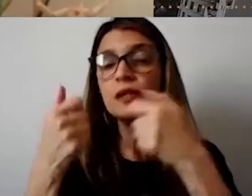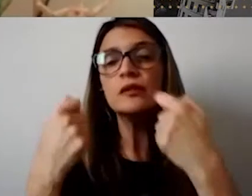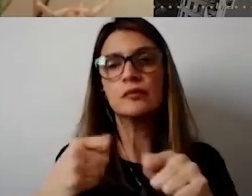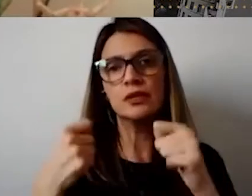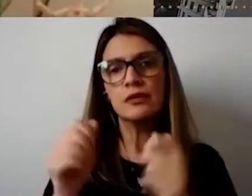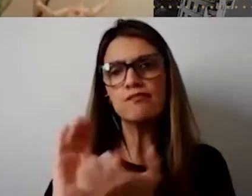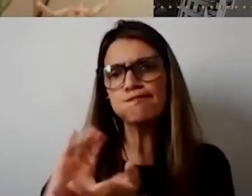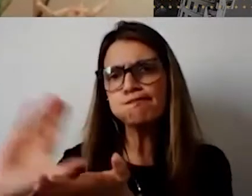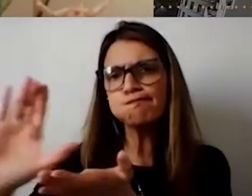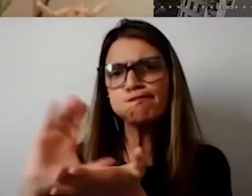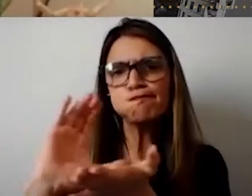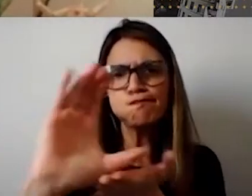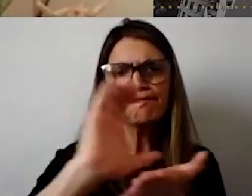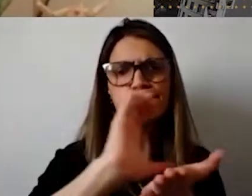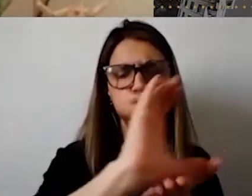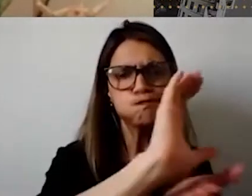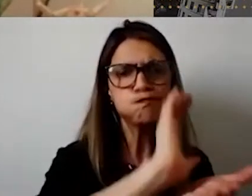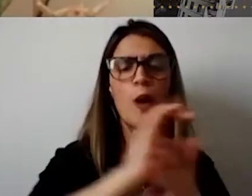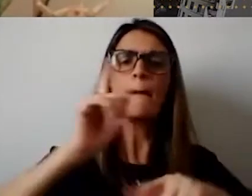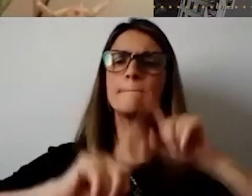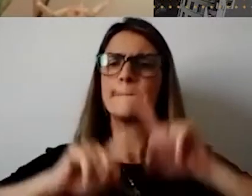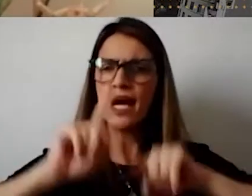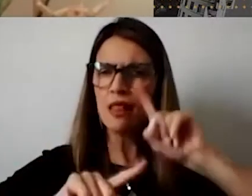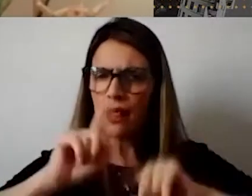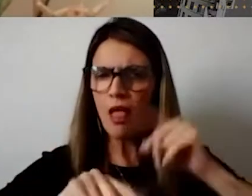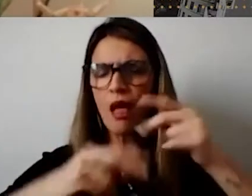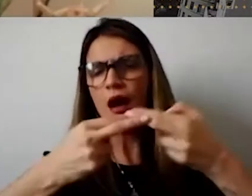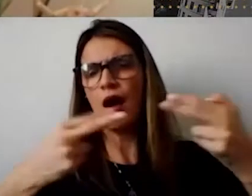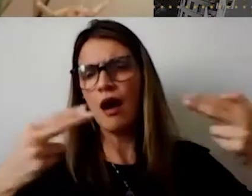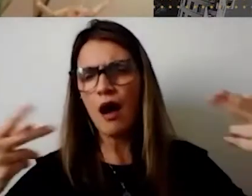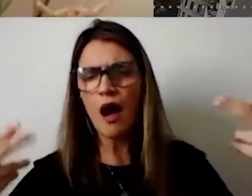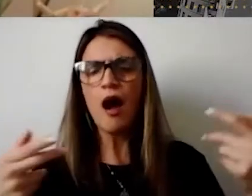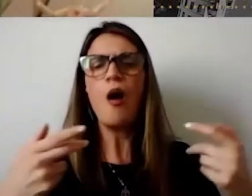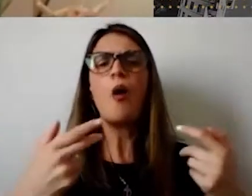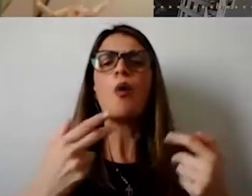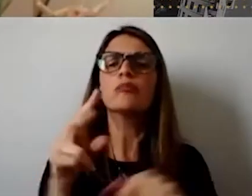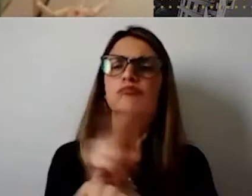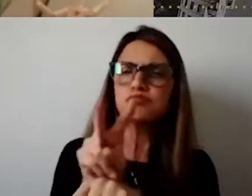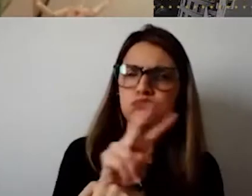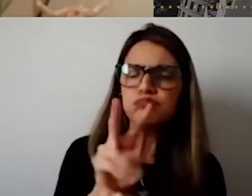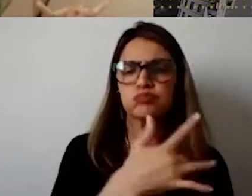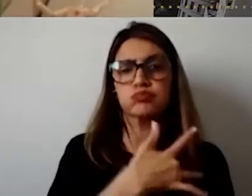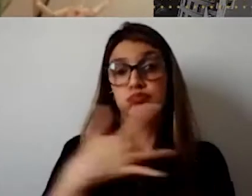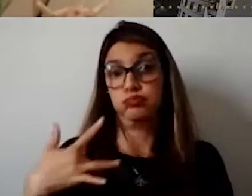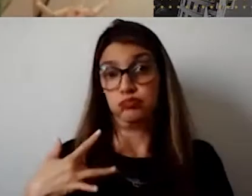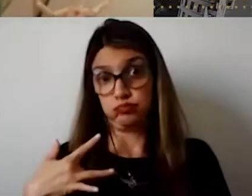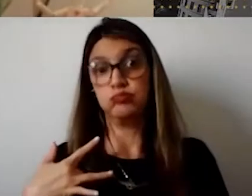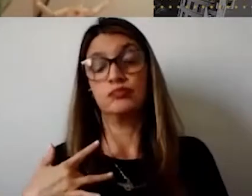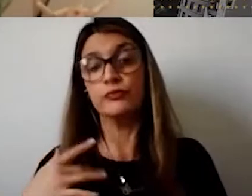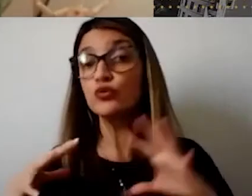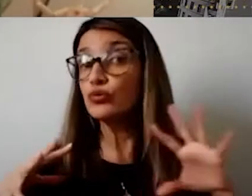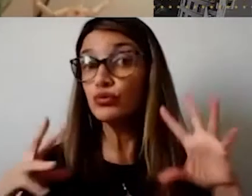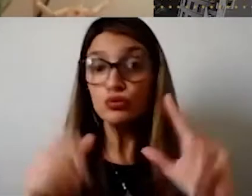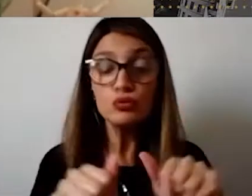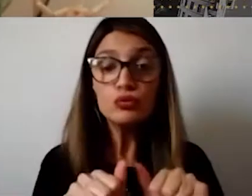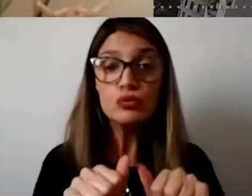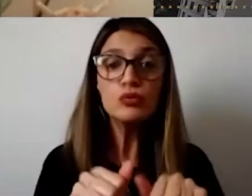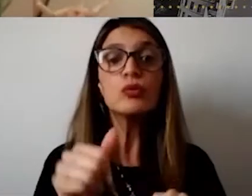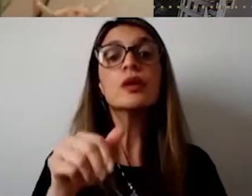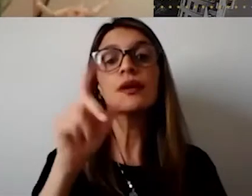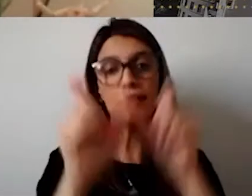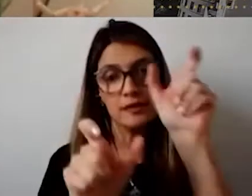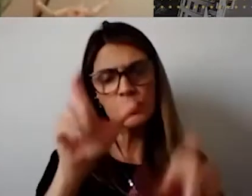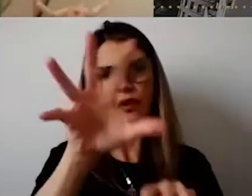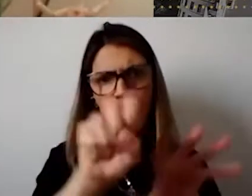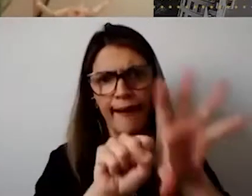de equipamentos de proteção individual, recursos, enfim, tudo que os catadores precisam para voltar a trabalhar em